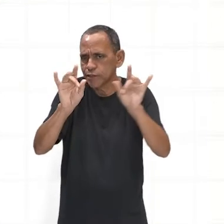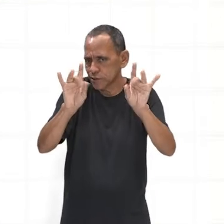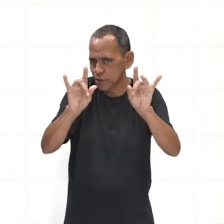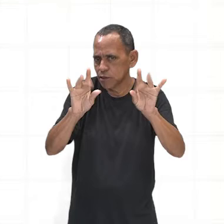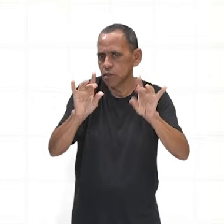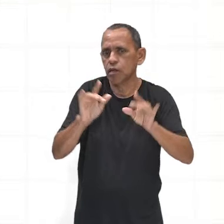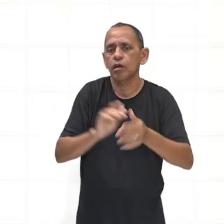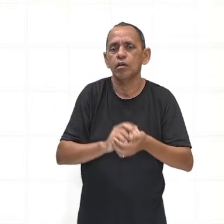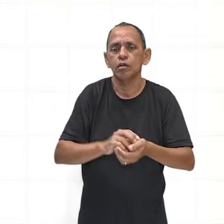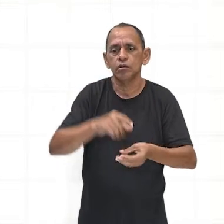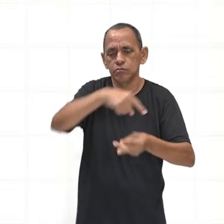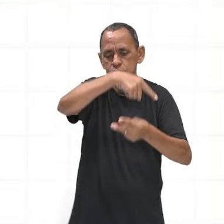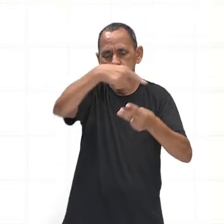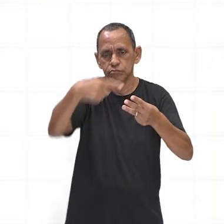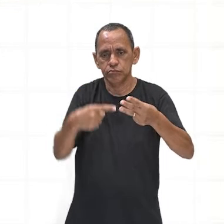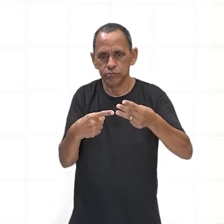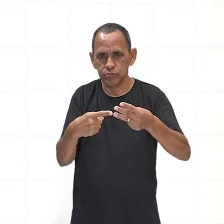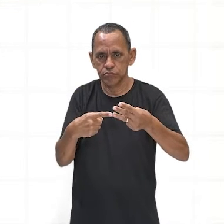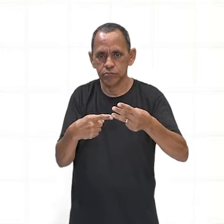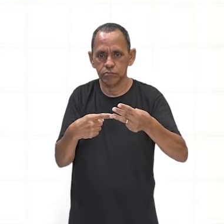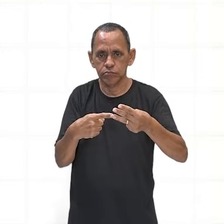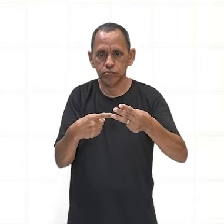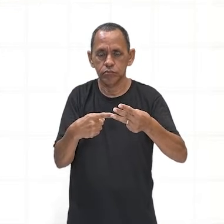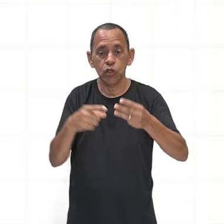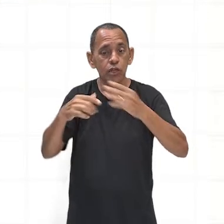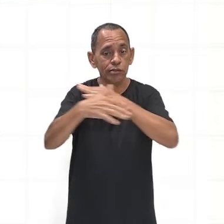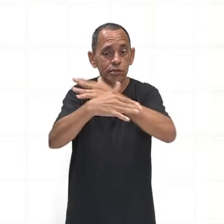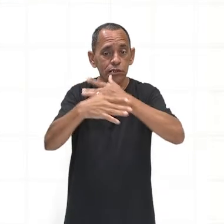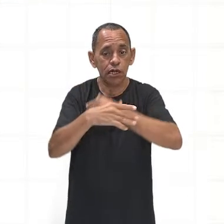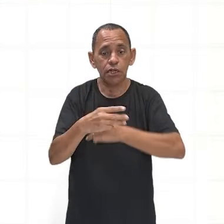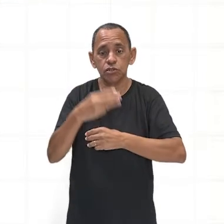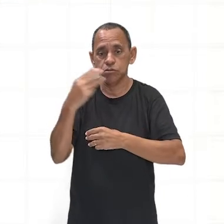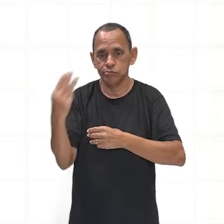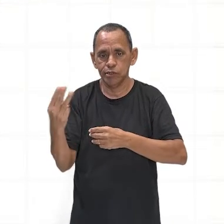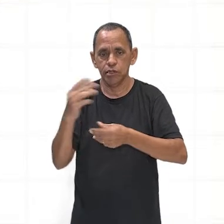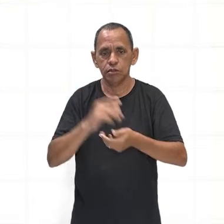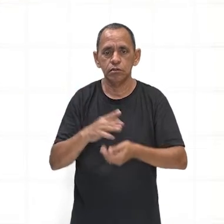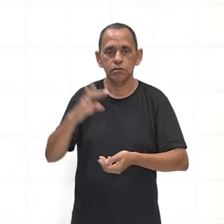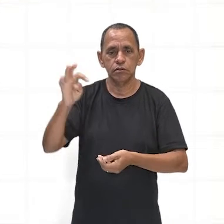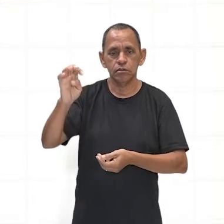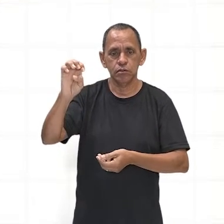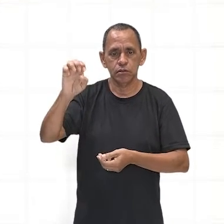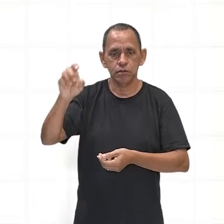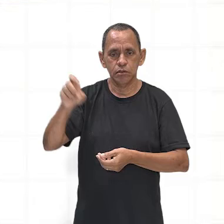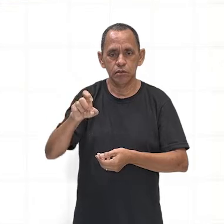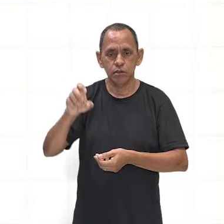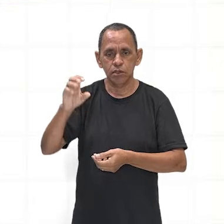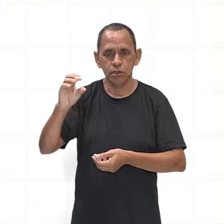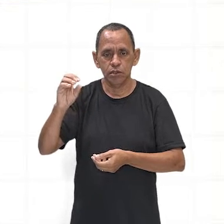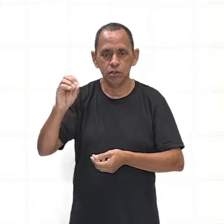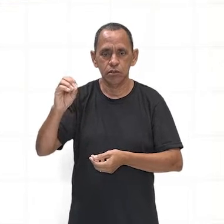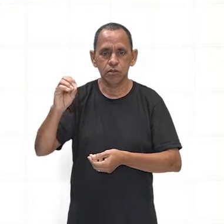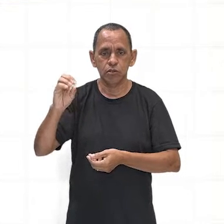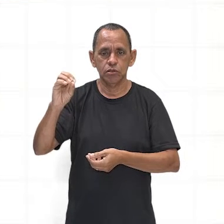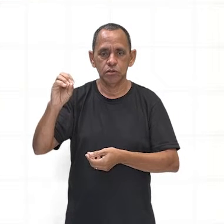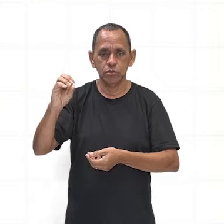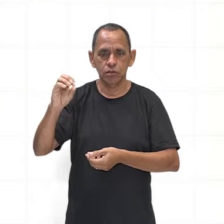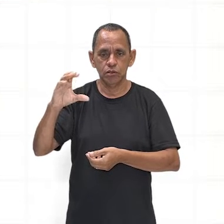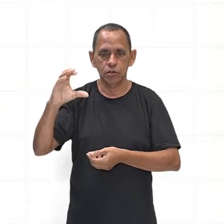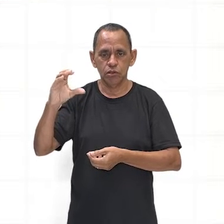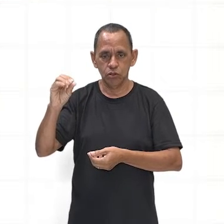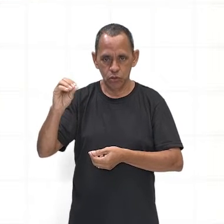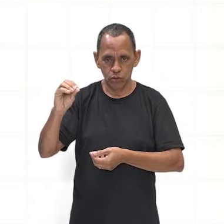aliança entre essas três importantes cidades e isso acabaria ficando conhecido como a